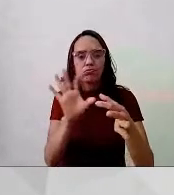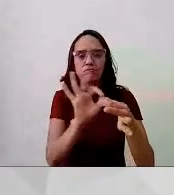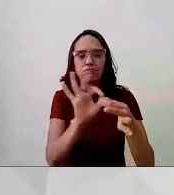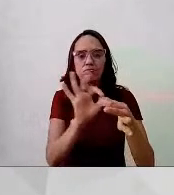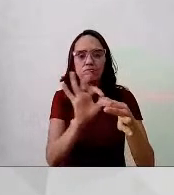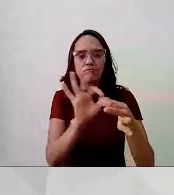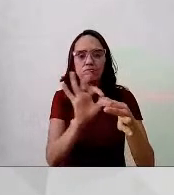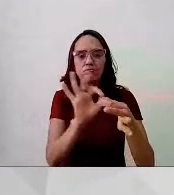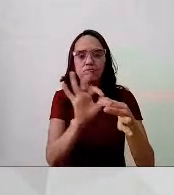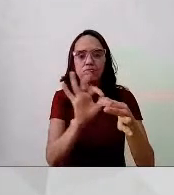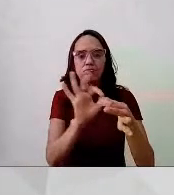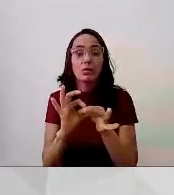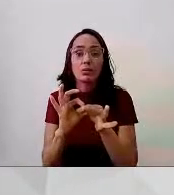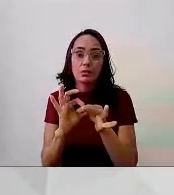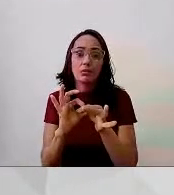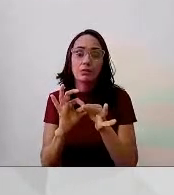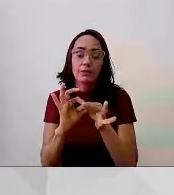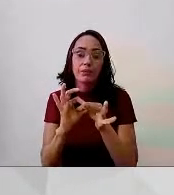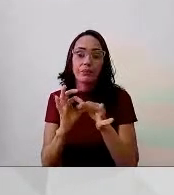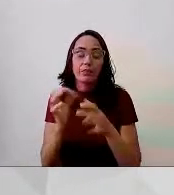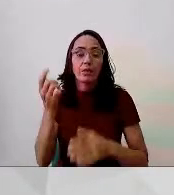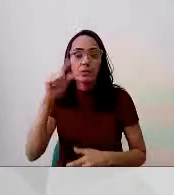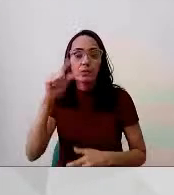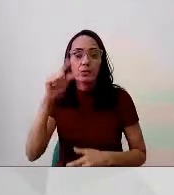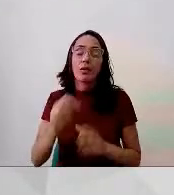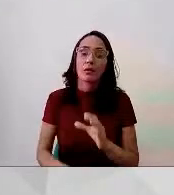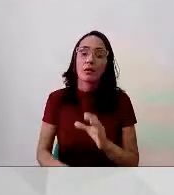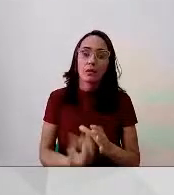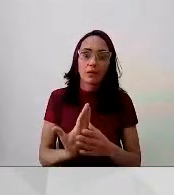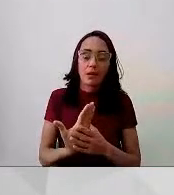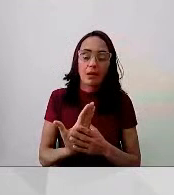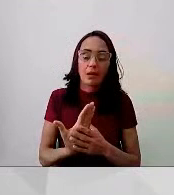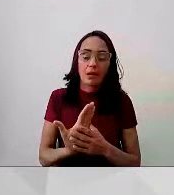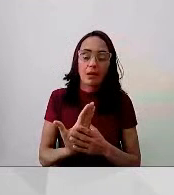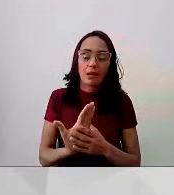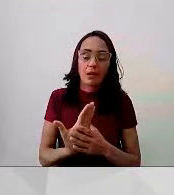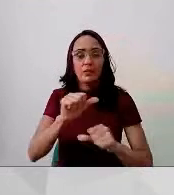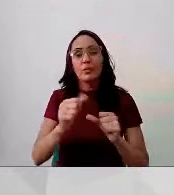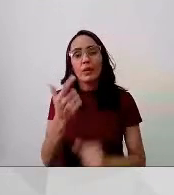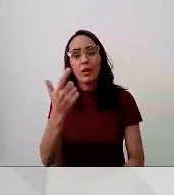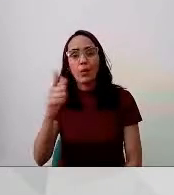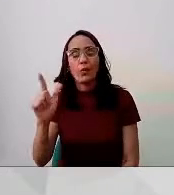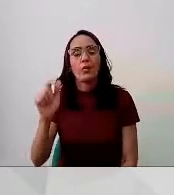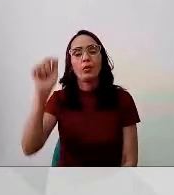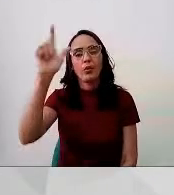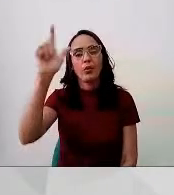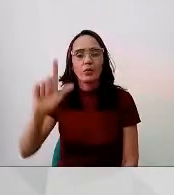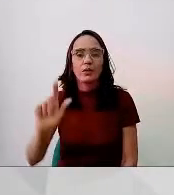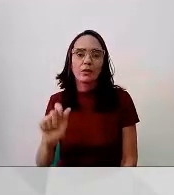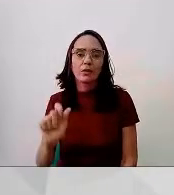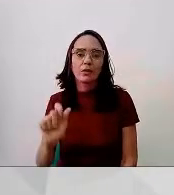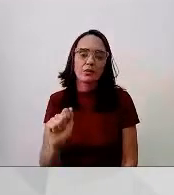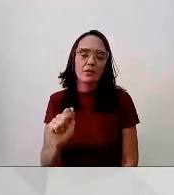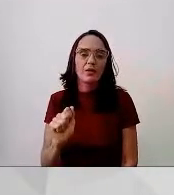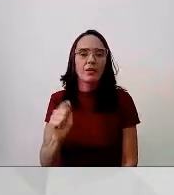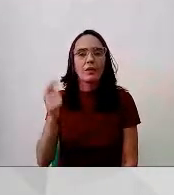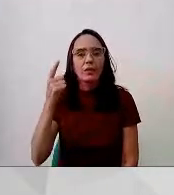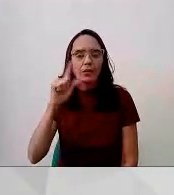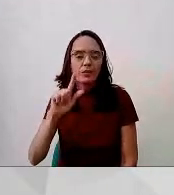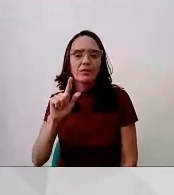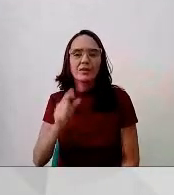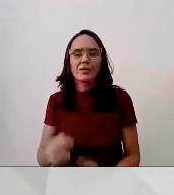verdade, foi um algoritmo. Depois se construiu uma máquina chamada Mark I Perceptron, né, que